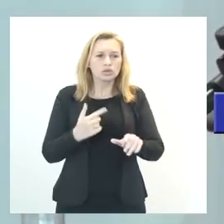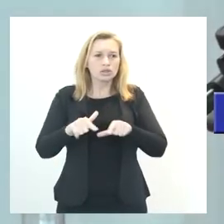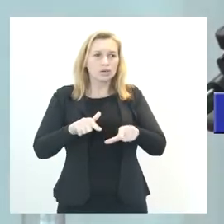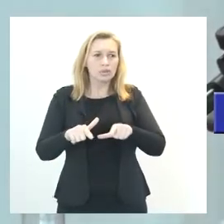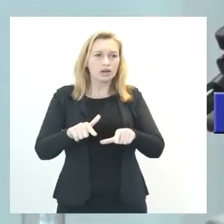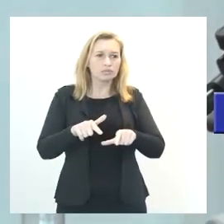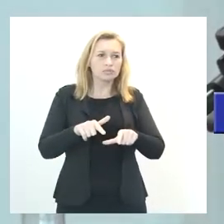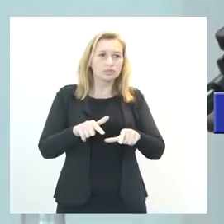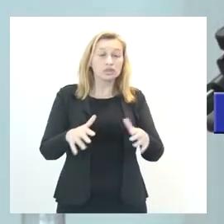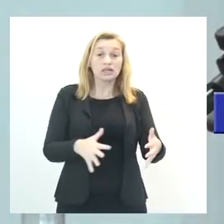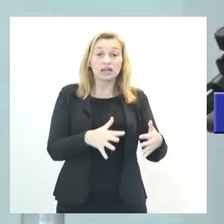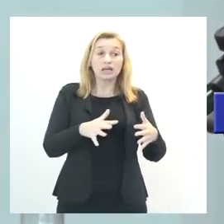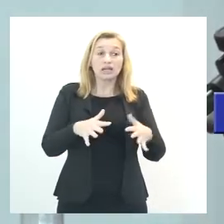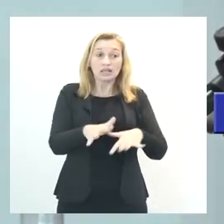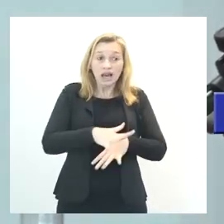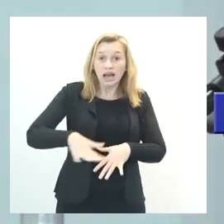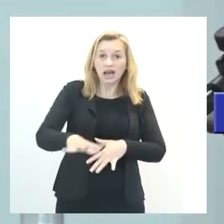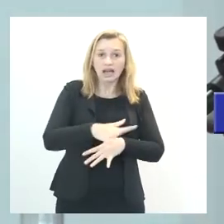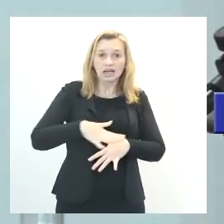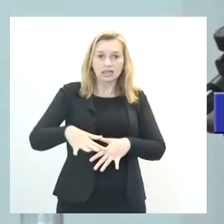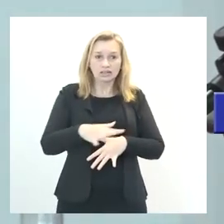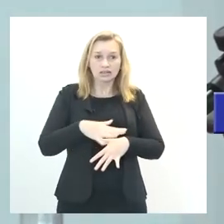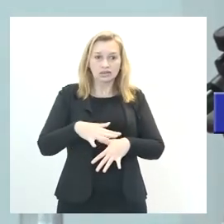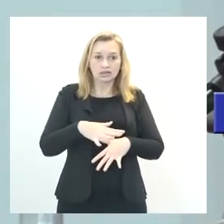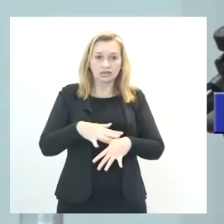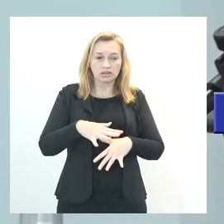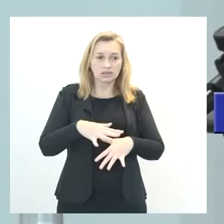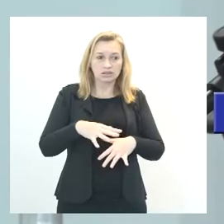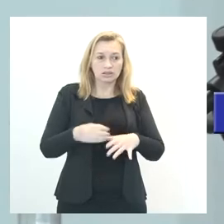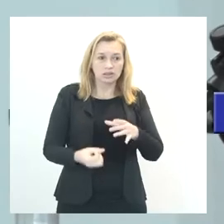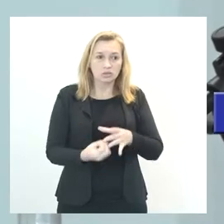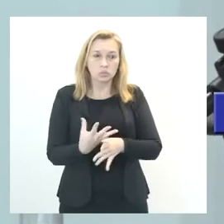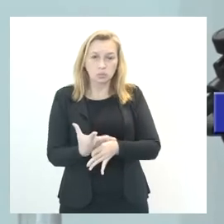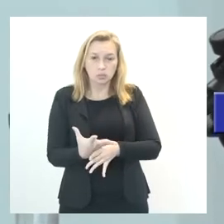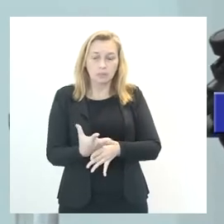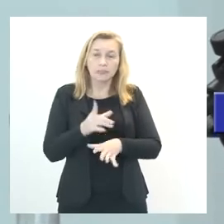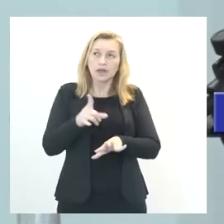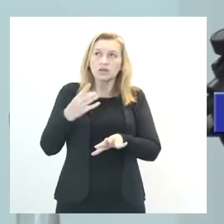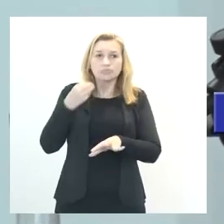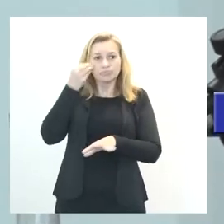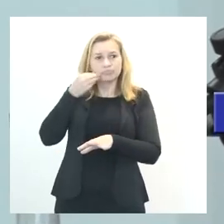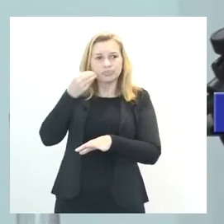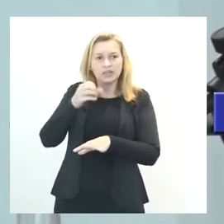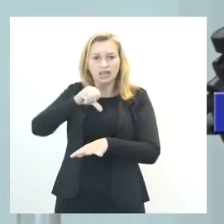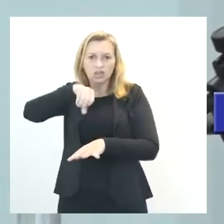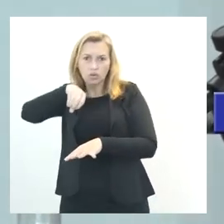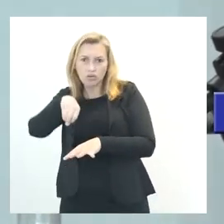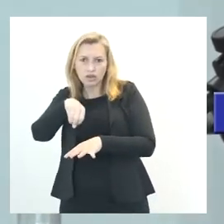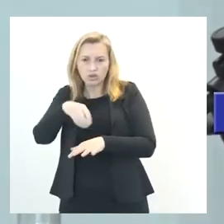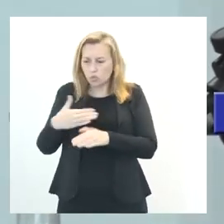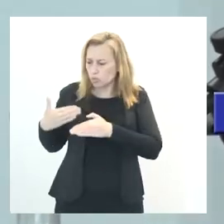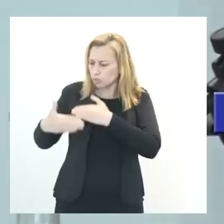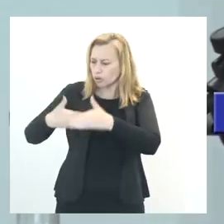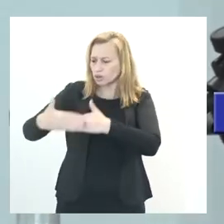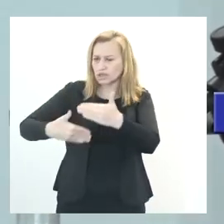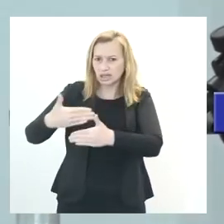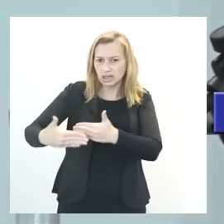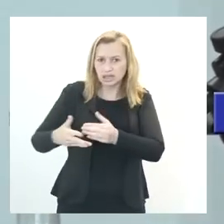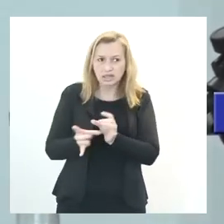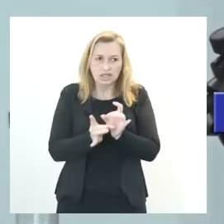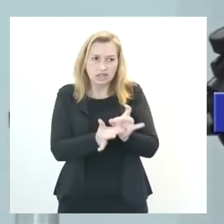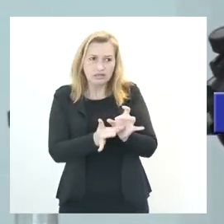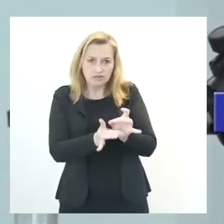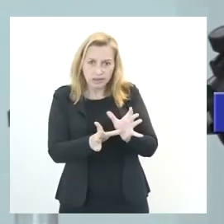transporte aqui no Rio de Janeiro nós experimentando na década de 90 o processo de privatização de